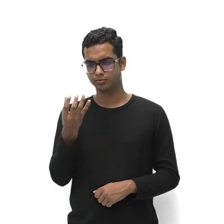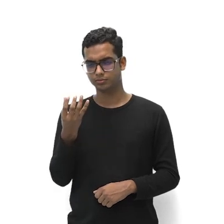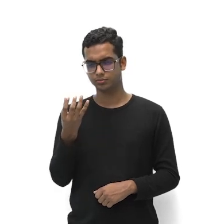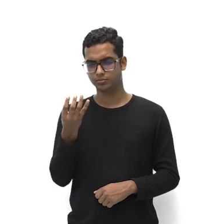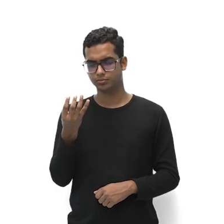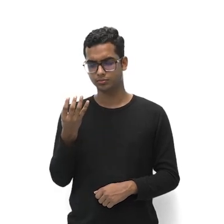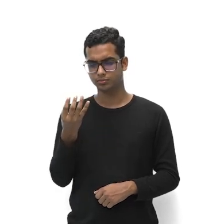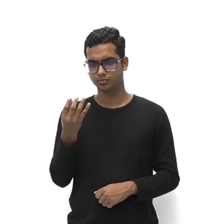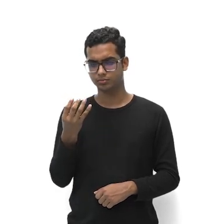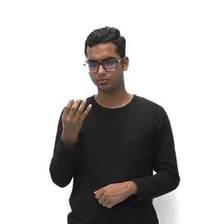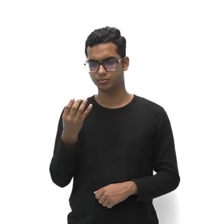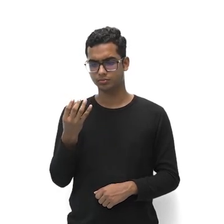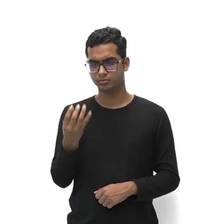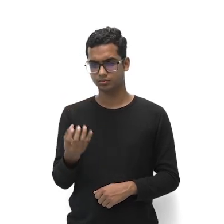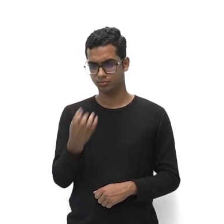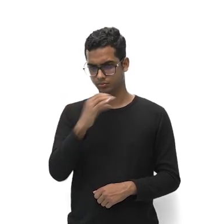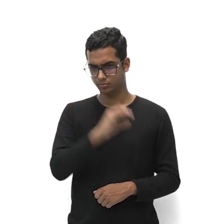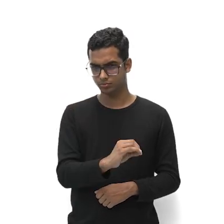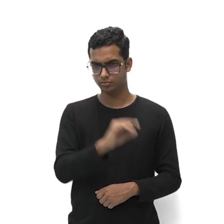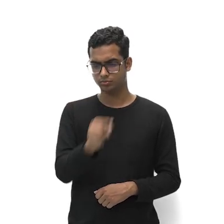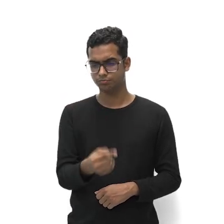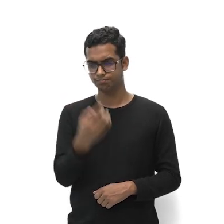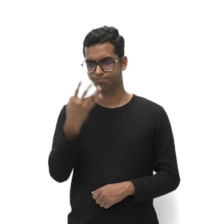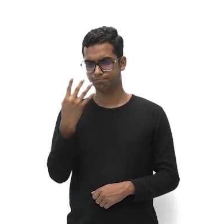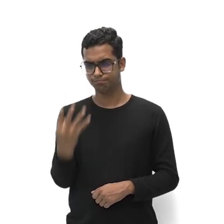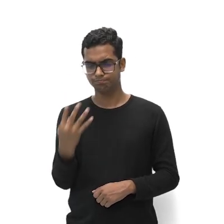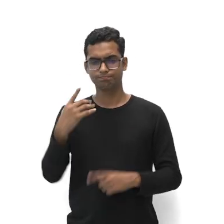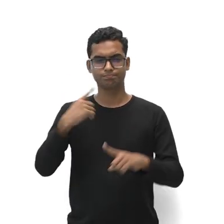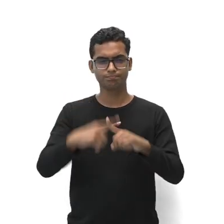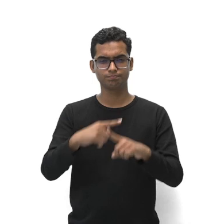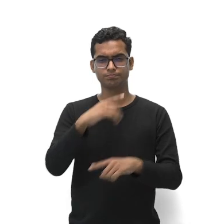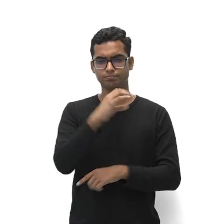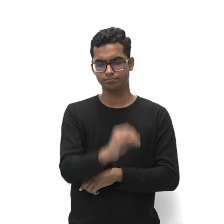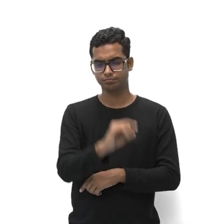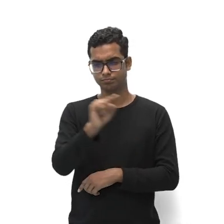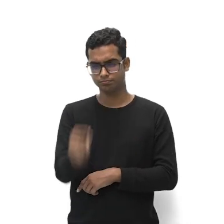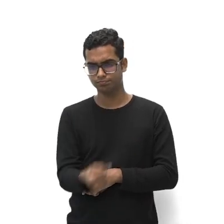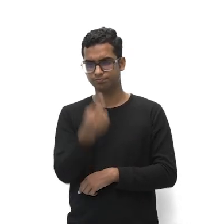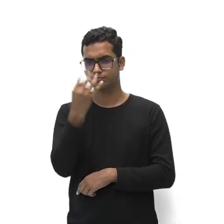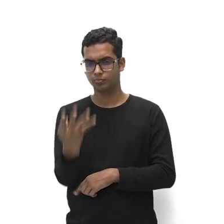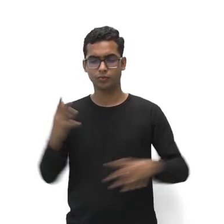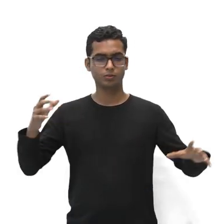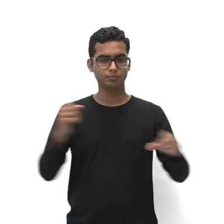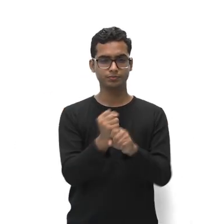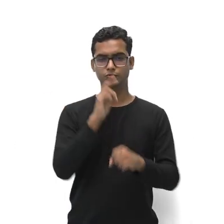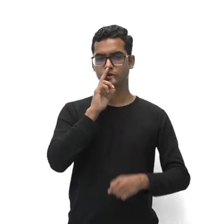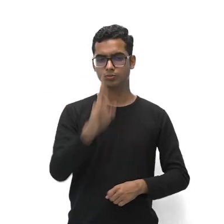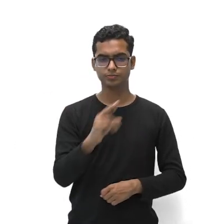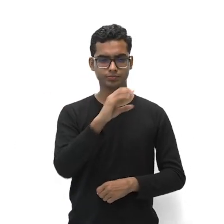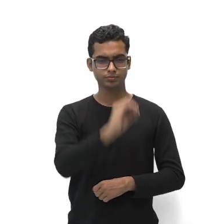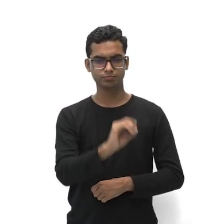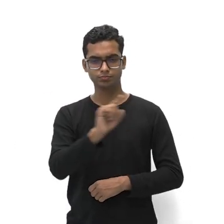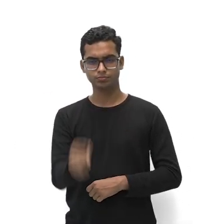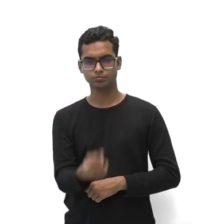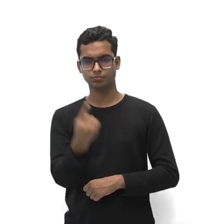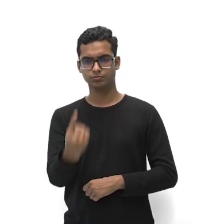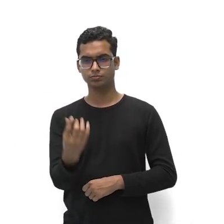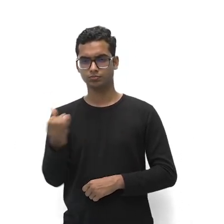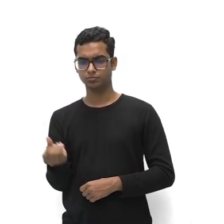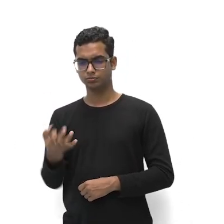é igual a 0,16. No entanto, nós temos ainda mais uma multiplicação aqui, né?